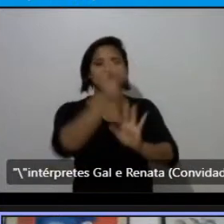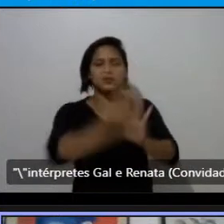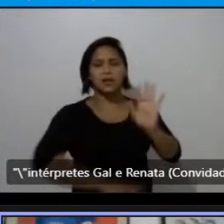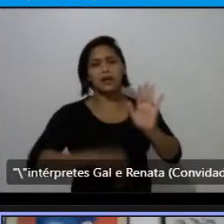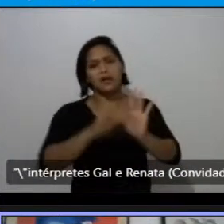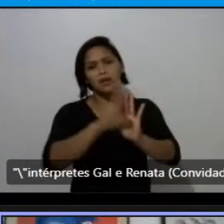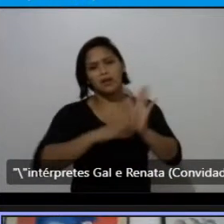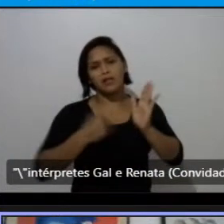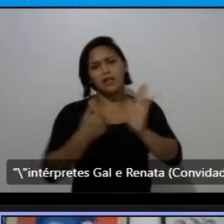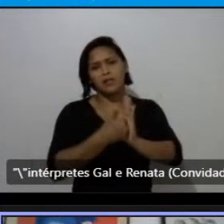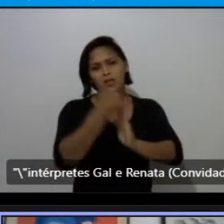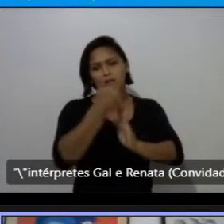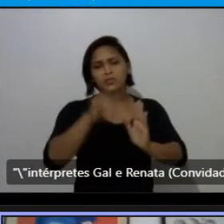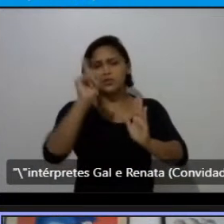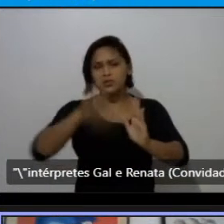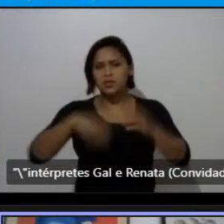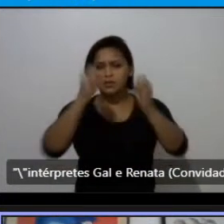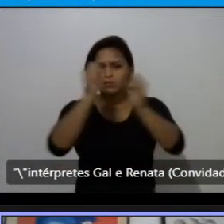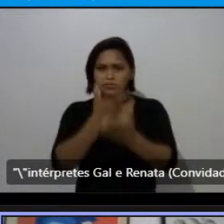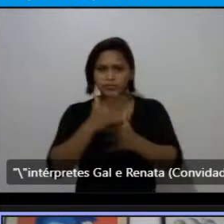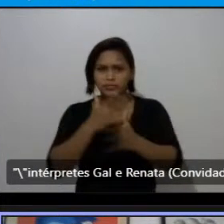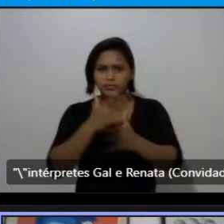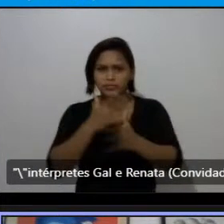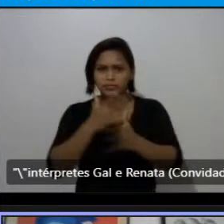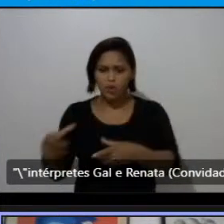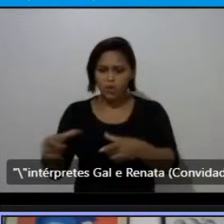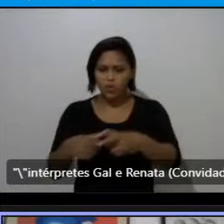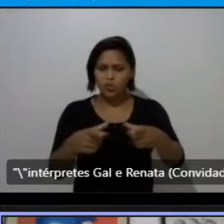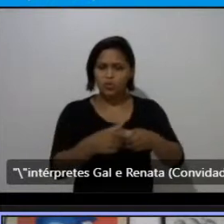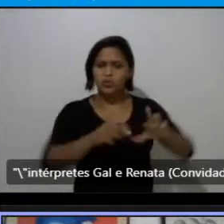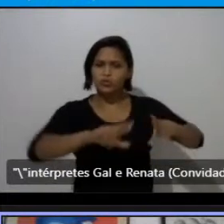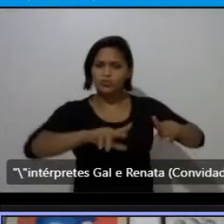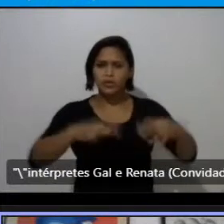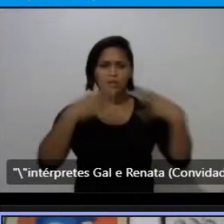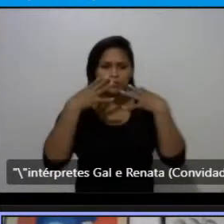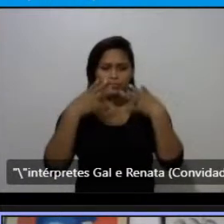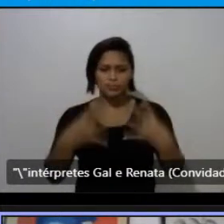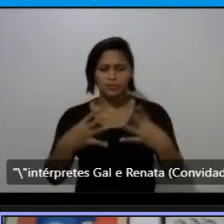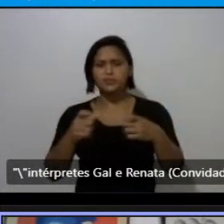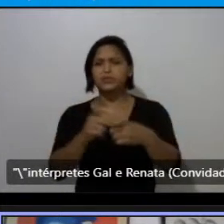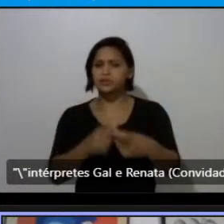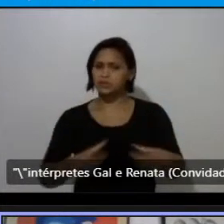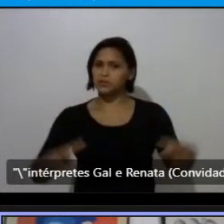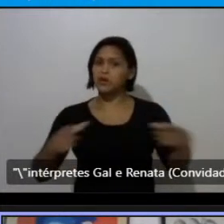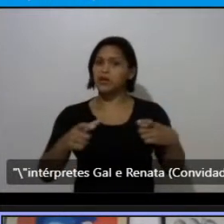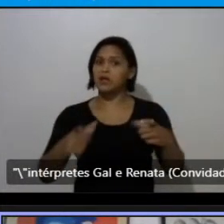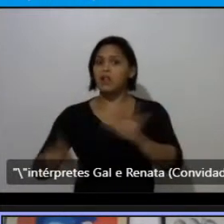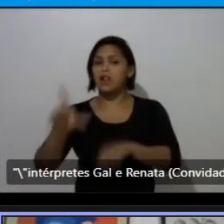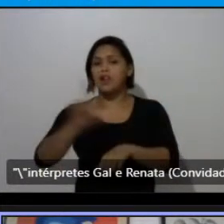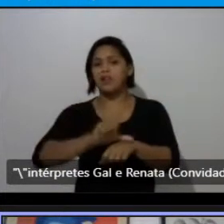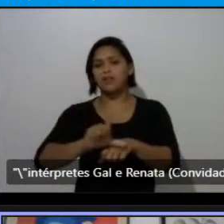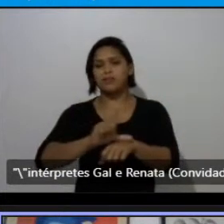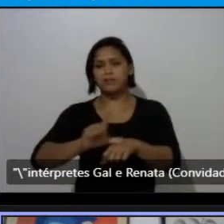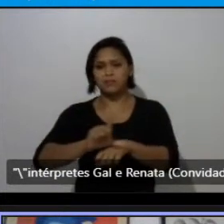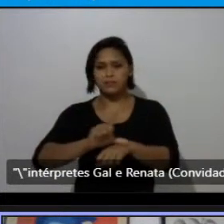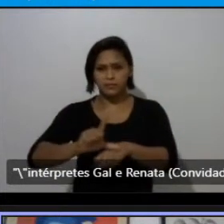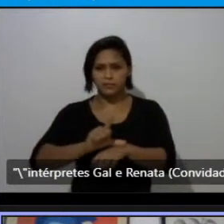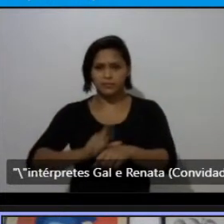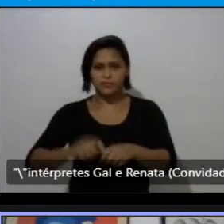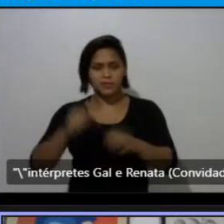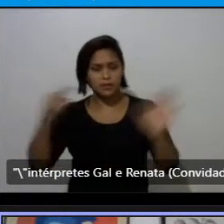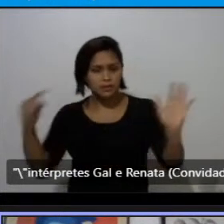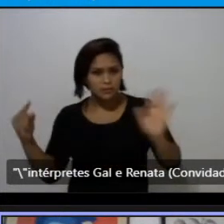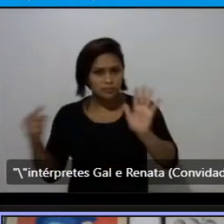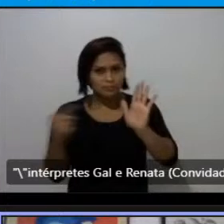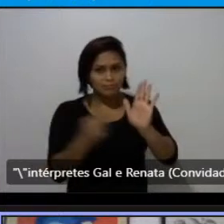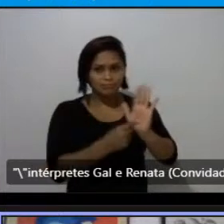de se expressar, né, de grupos e setores populares, né, uma maneira de você legitimar, né, denunciar,